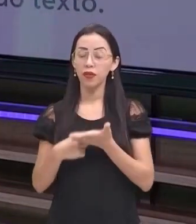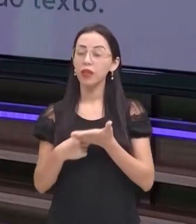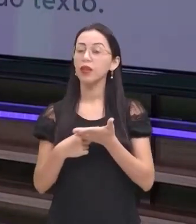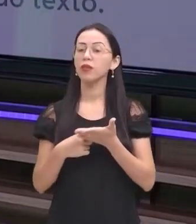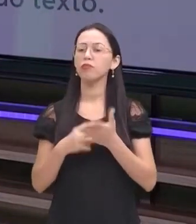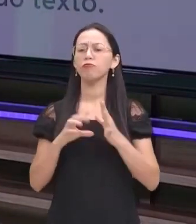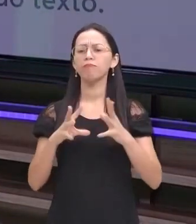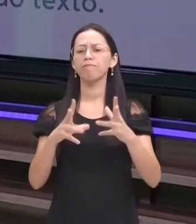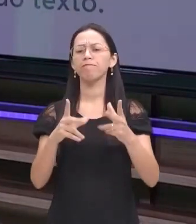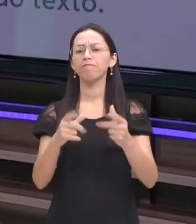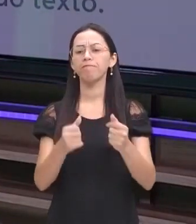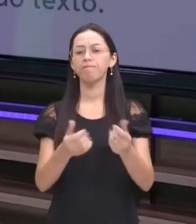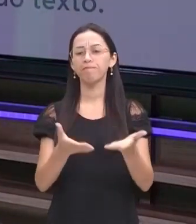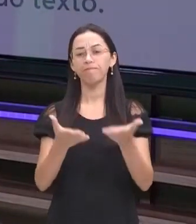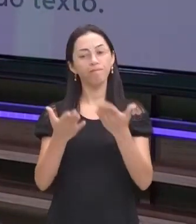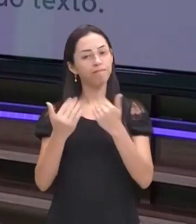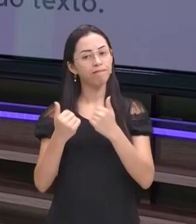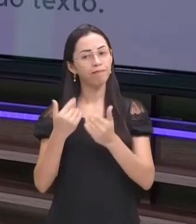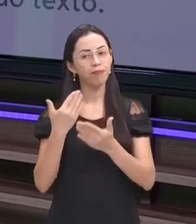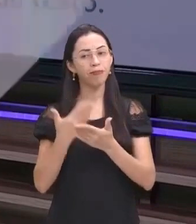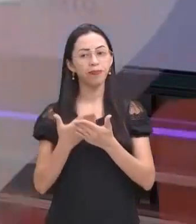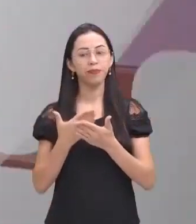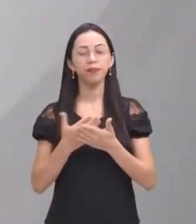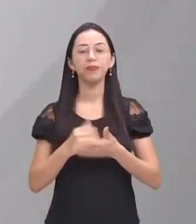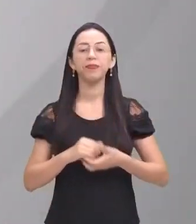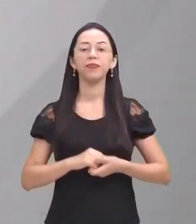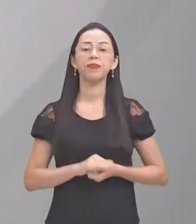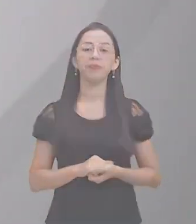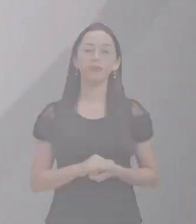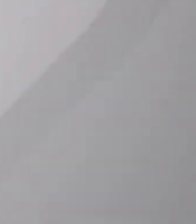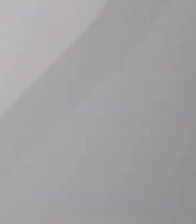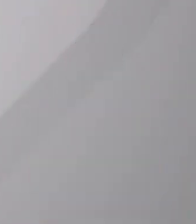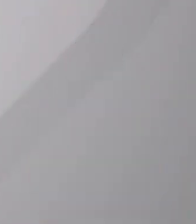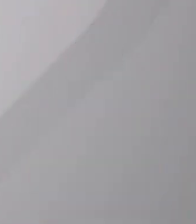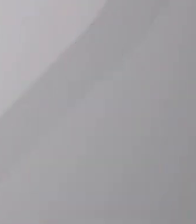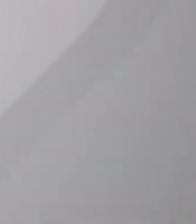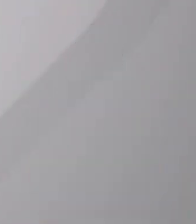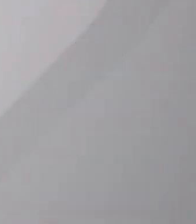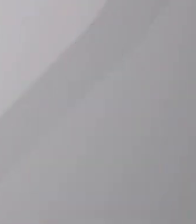vocês para a nossa hora de estudar. Vamos lá?